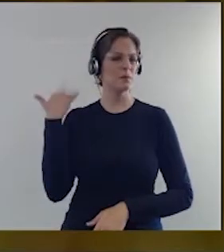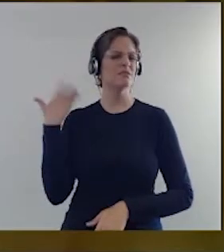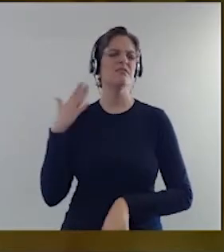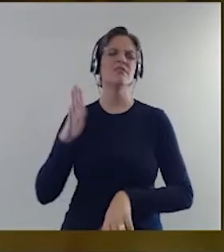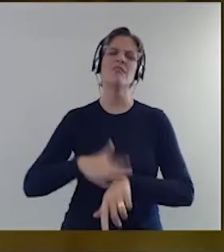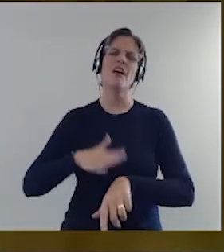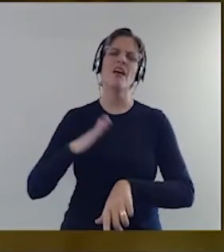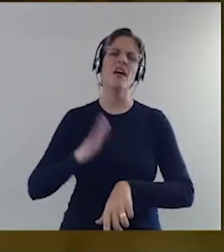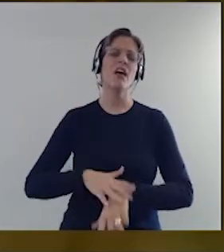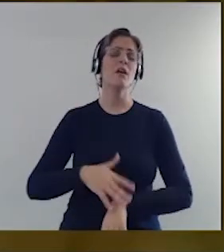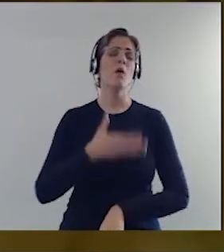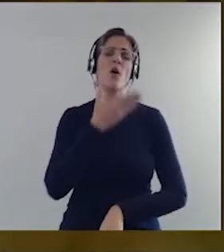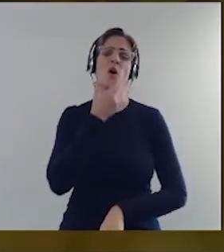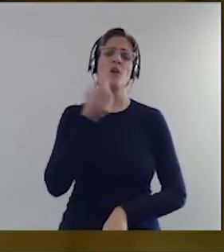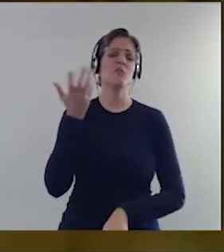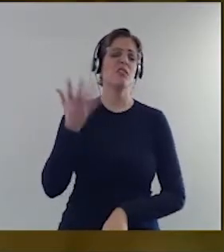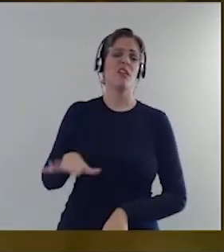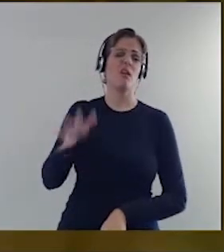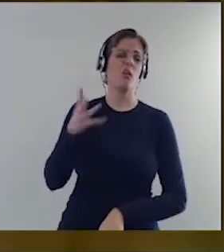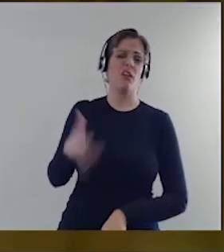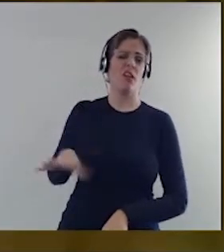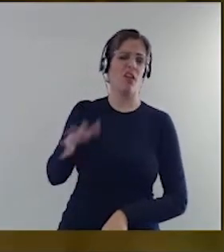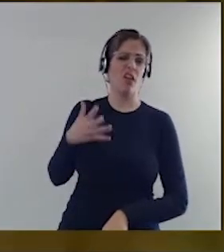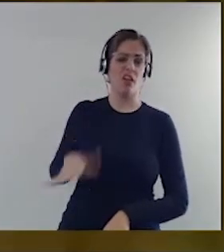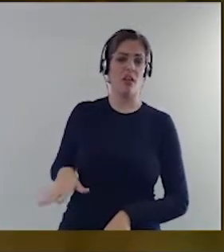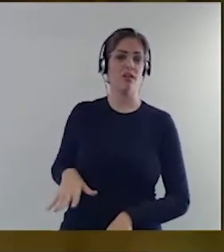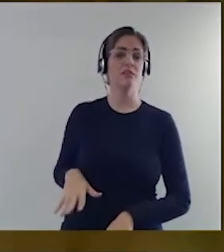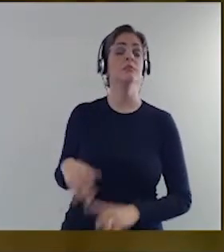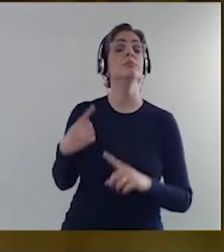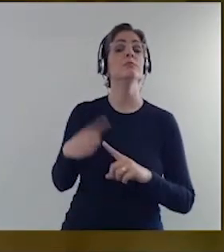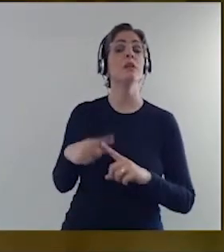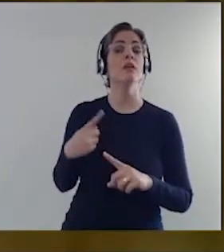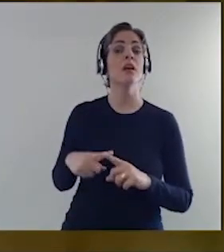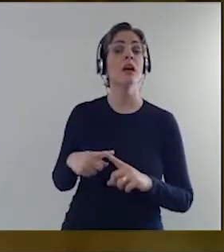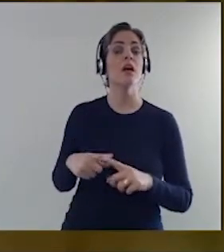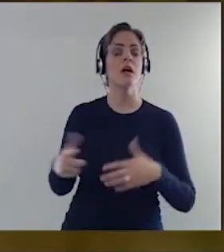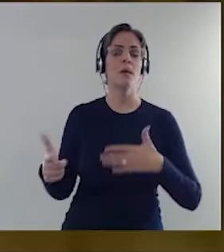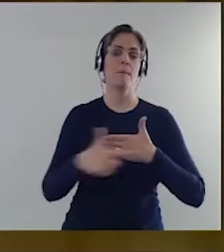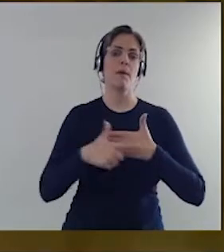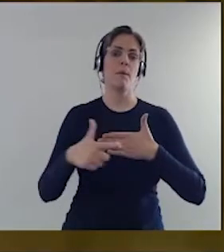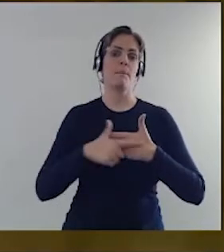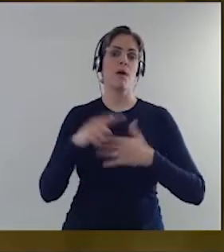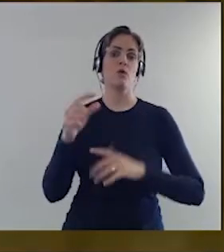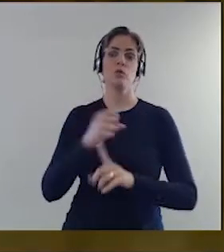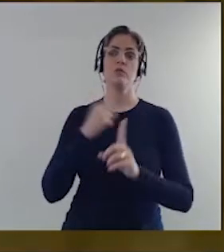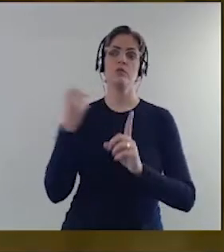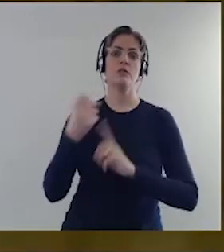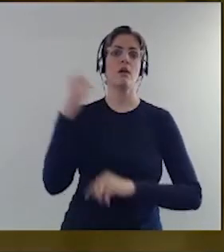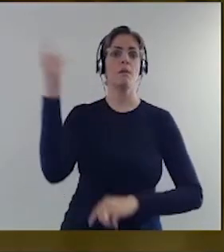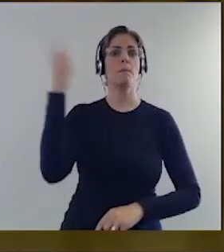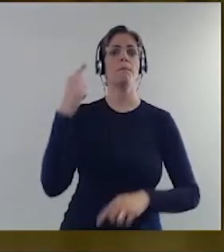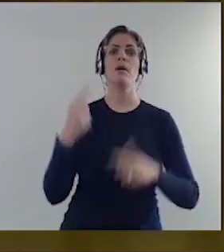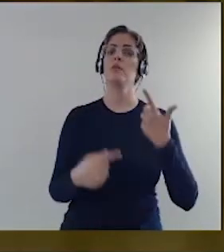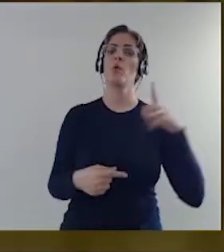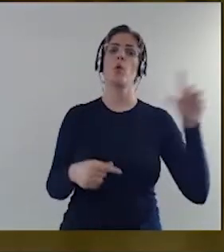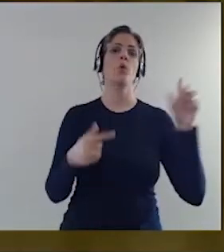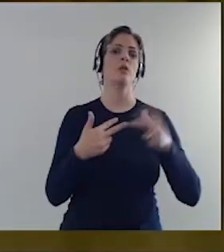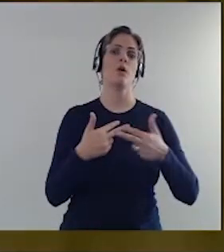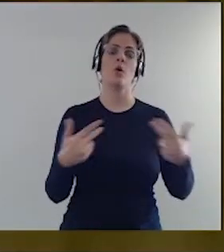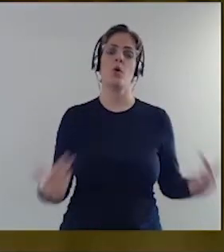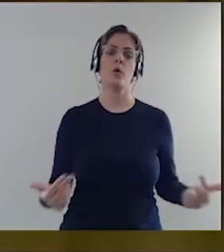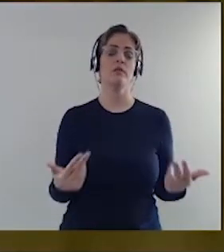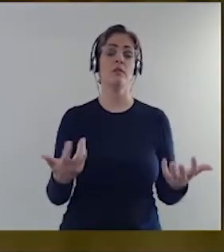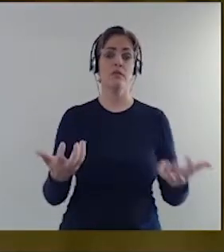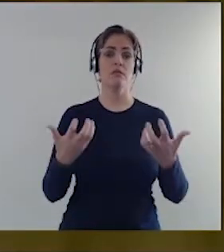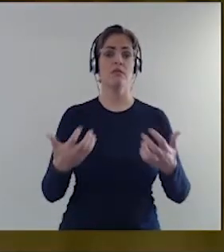não fez muita questão, mas havia justificativa. O papel social masculino era outro. O comportamento